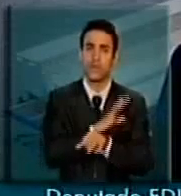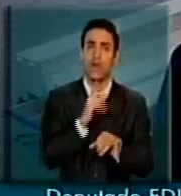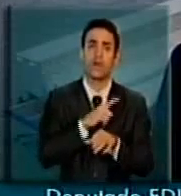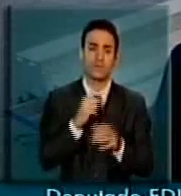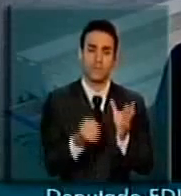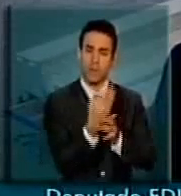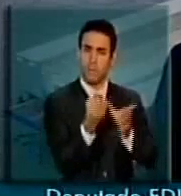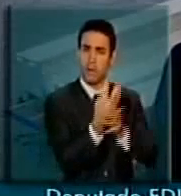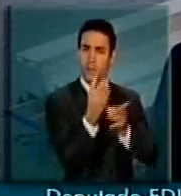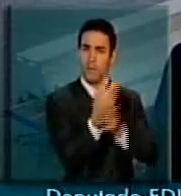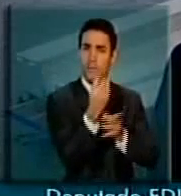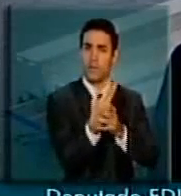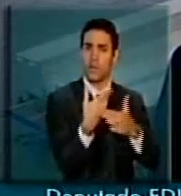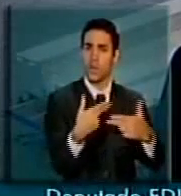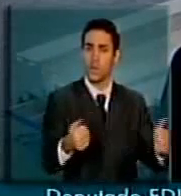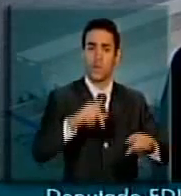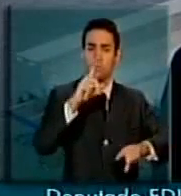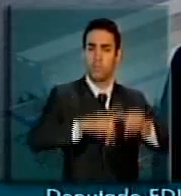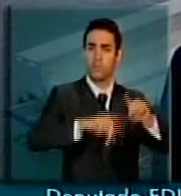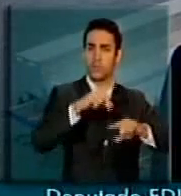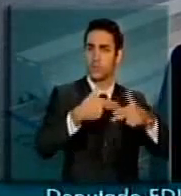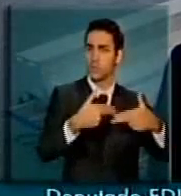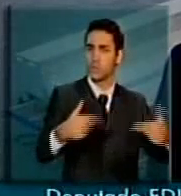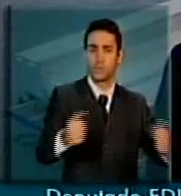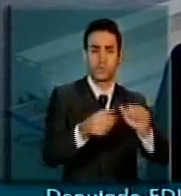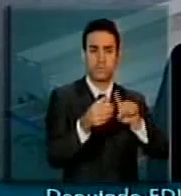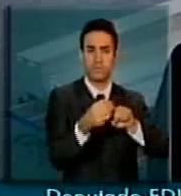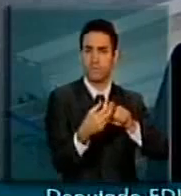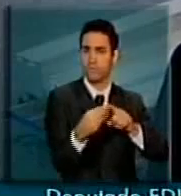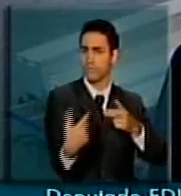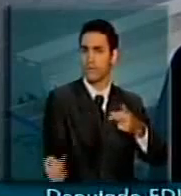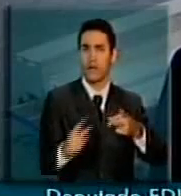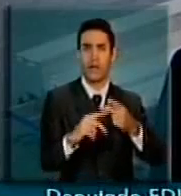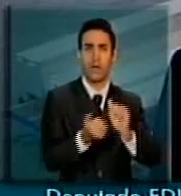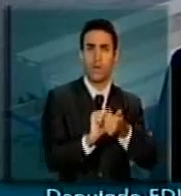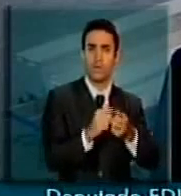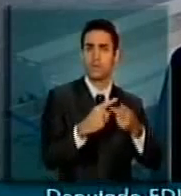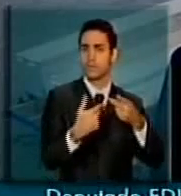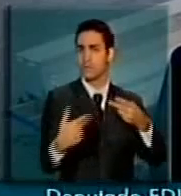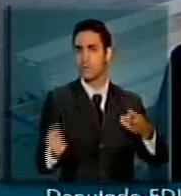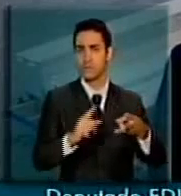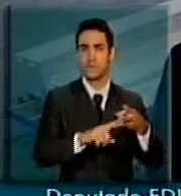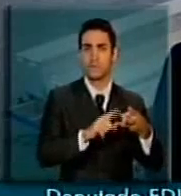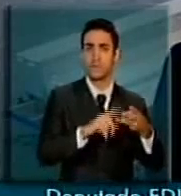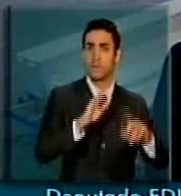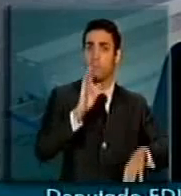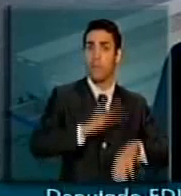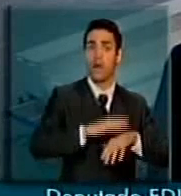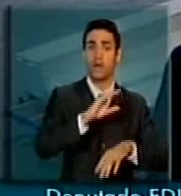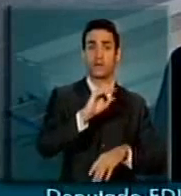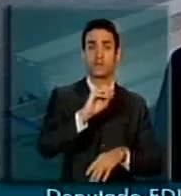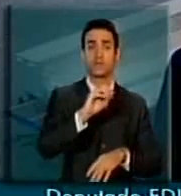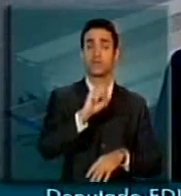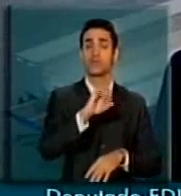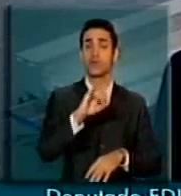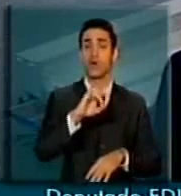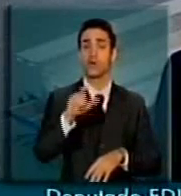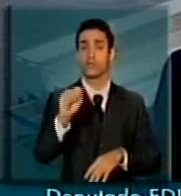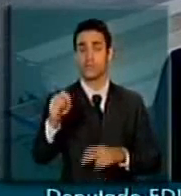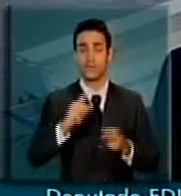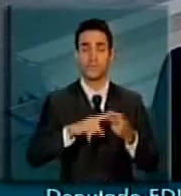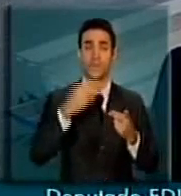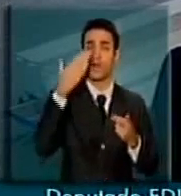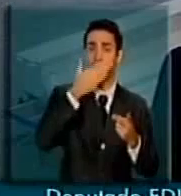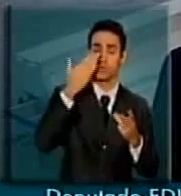ano. As commodities minerais batem recorde nas exportações. Somos os maiores produtores mundiais de soja e derivados,